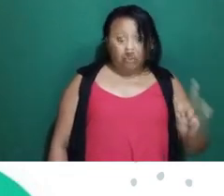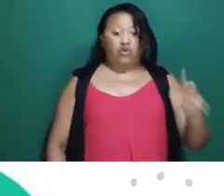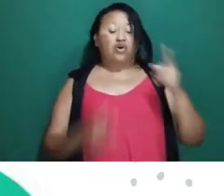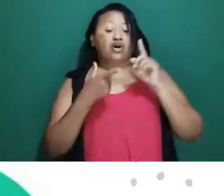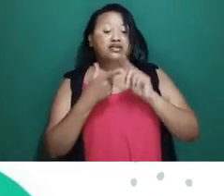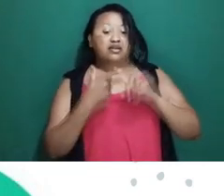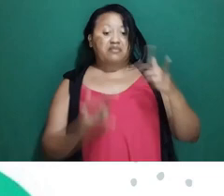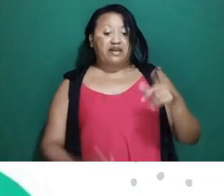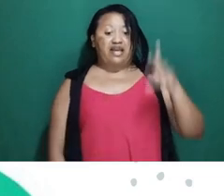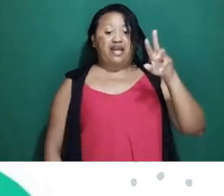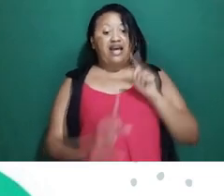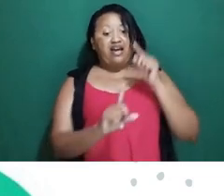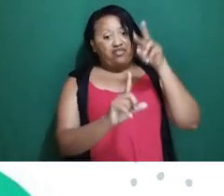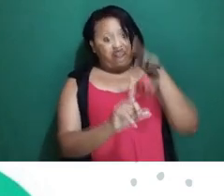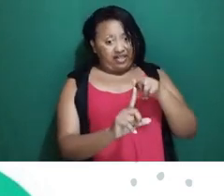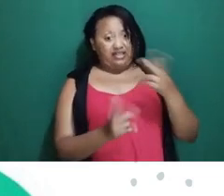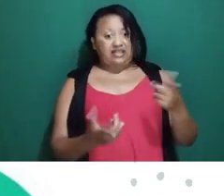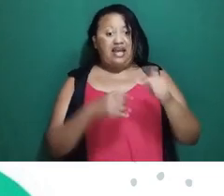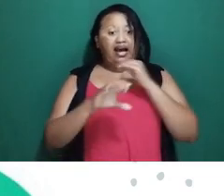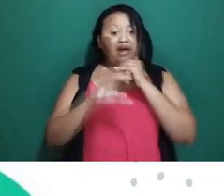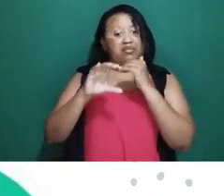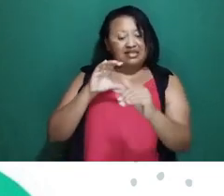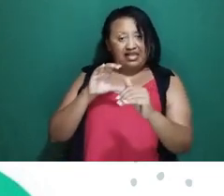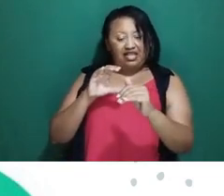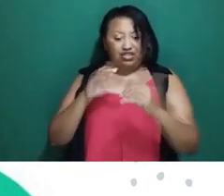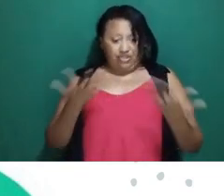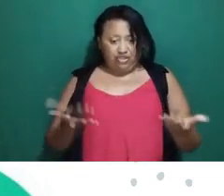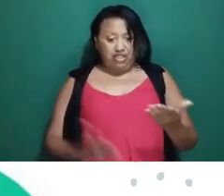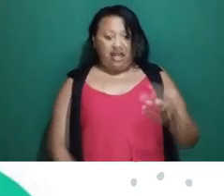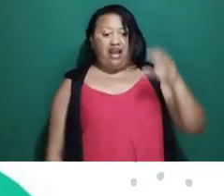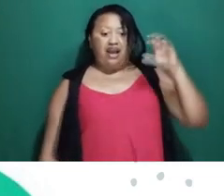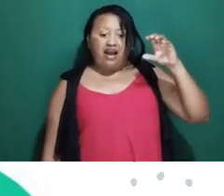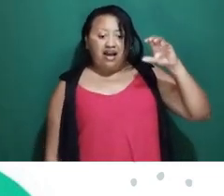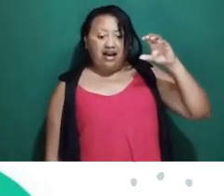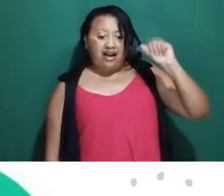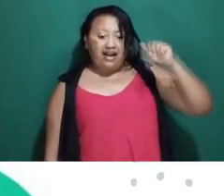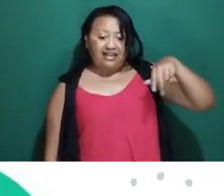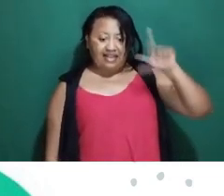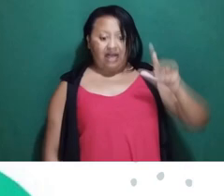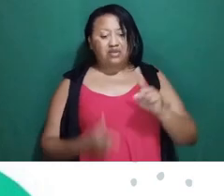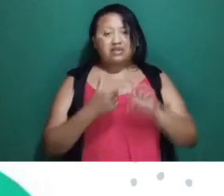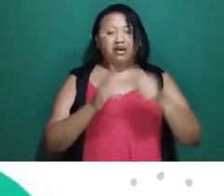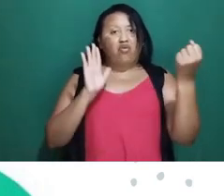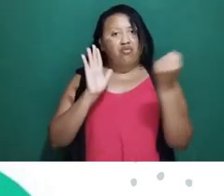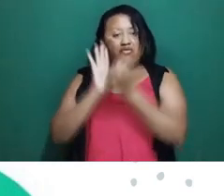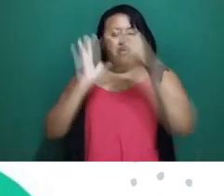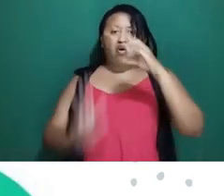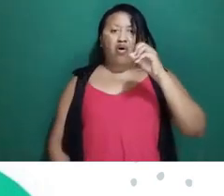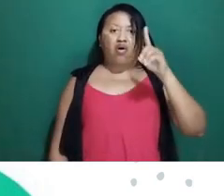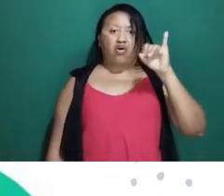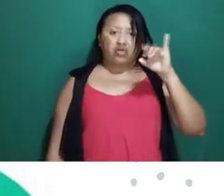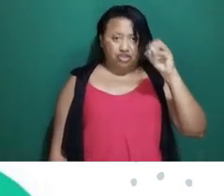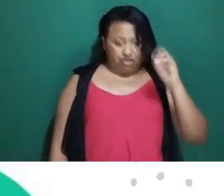a mensagem o canal e o código né são esses seis elementos que estão envolvidos